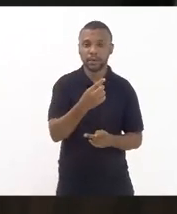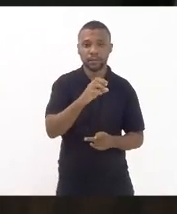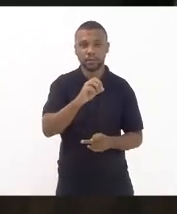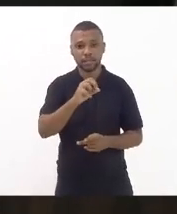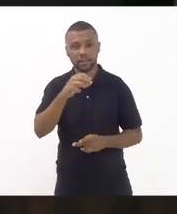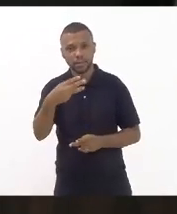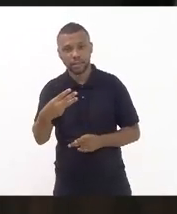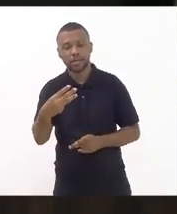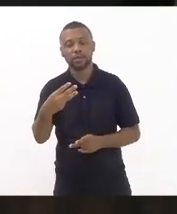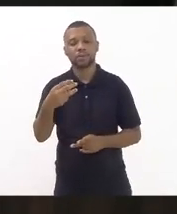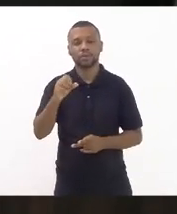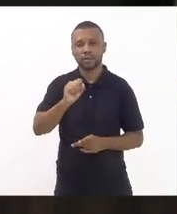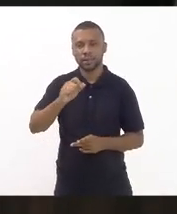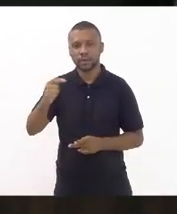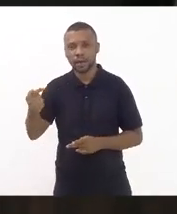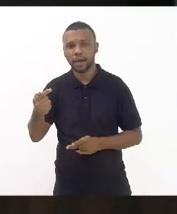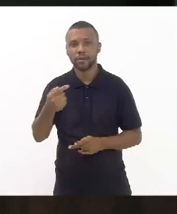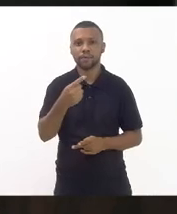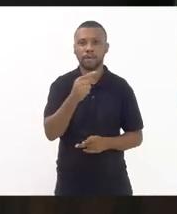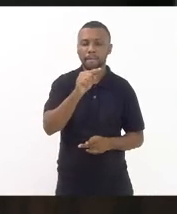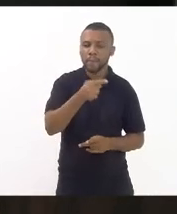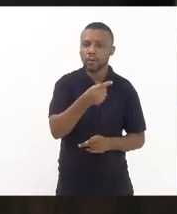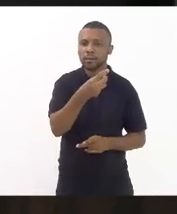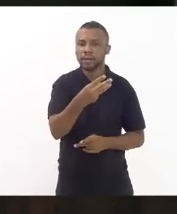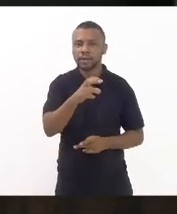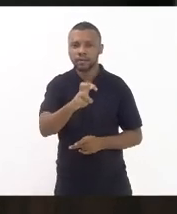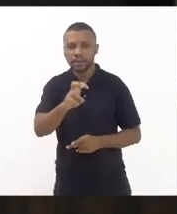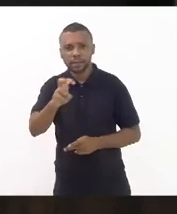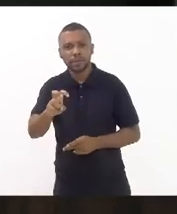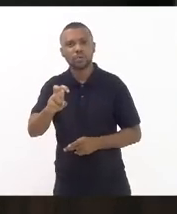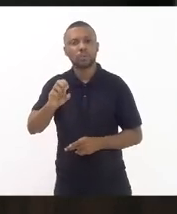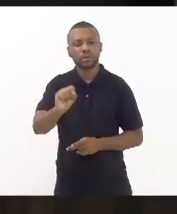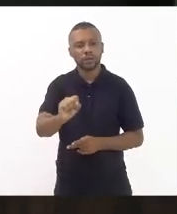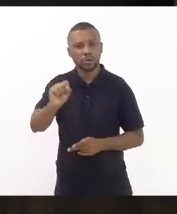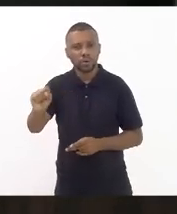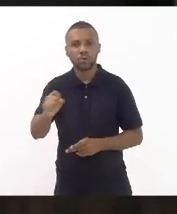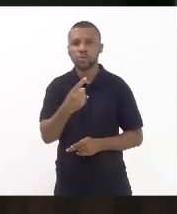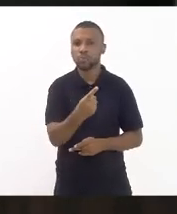113/87, 1236/87, 1355/88,